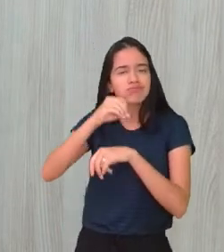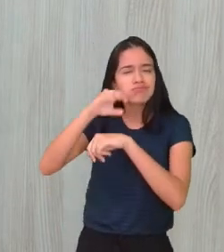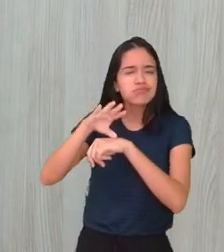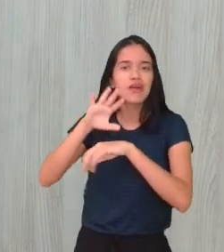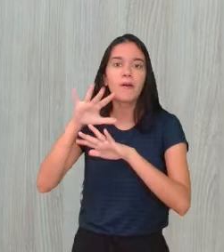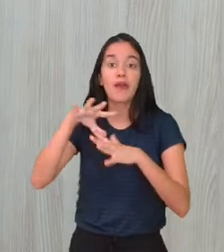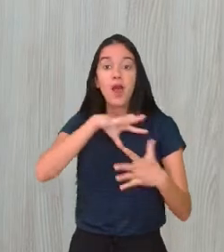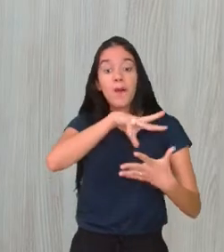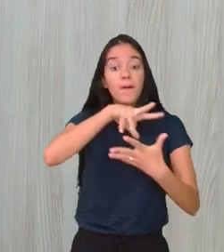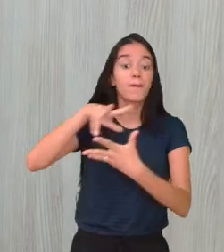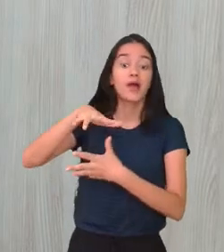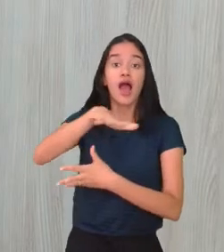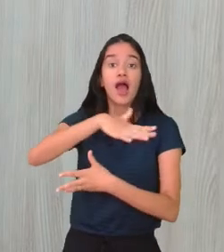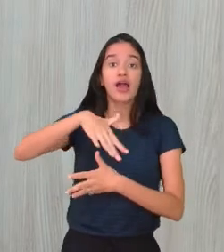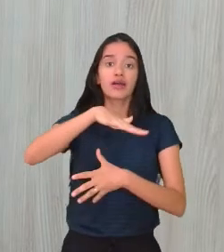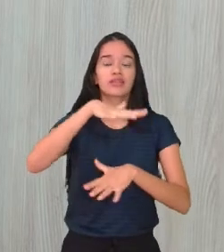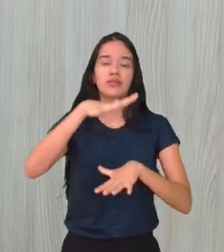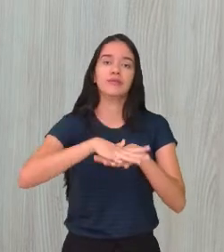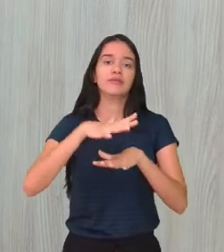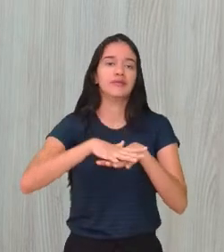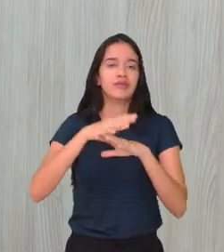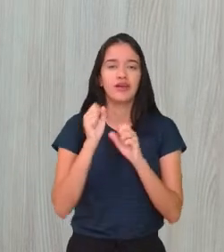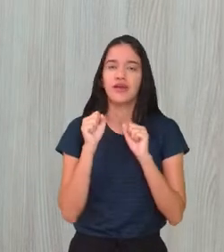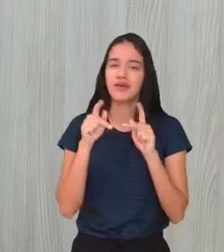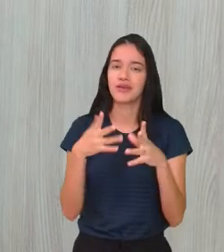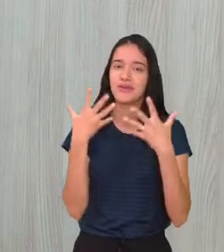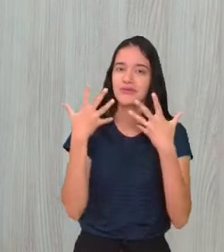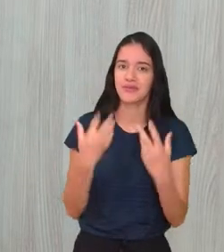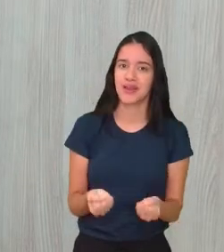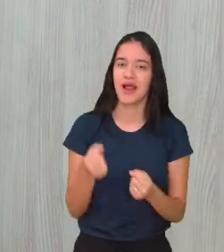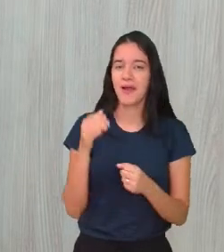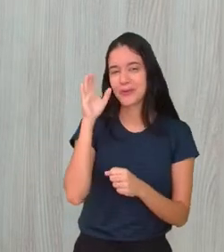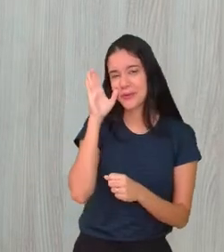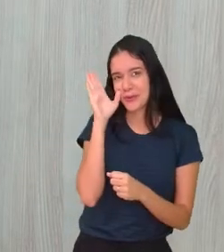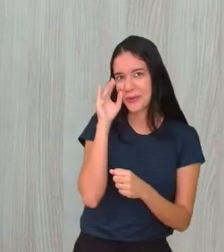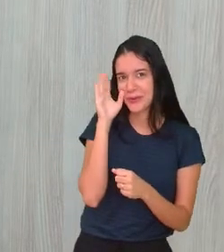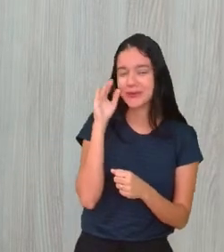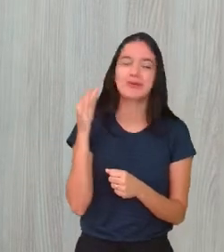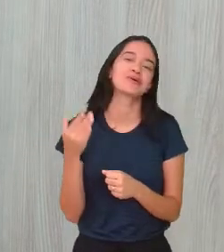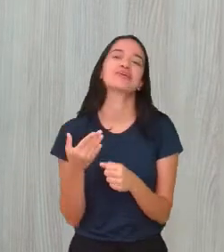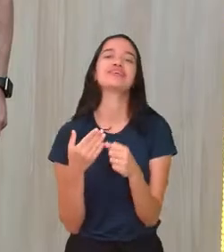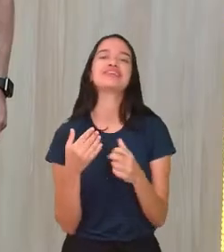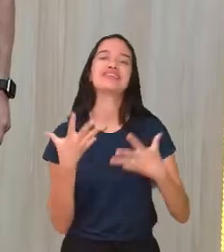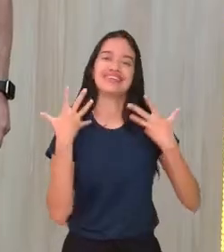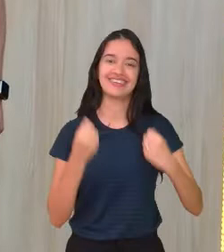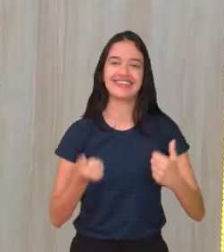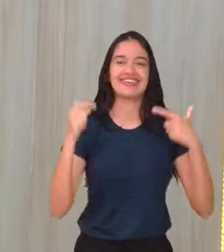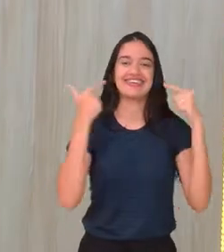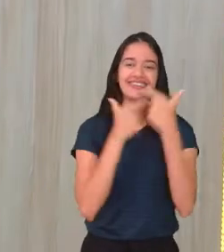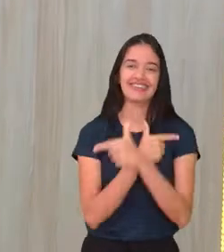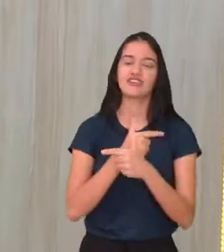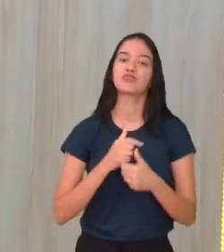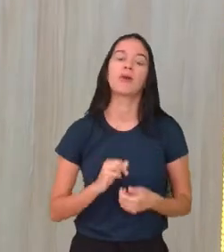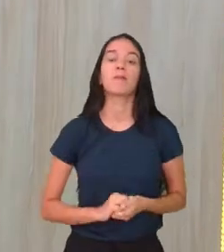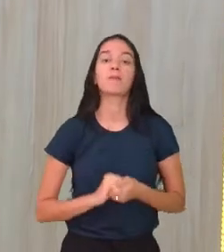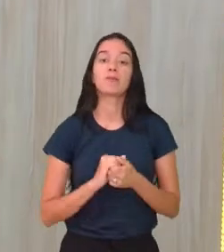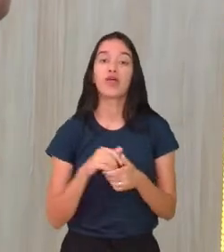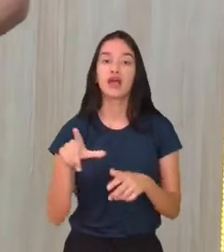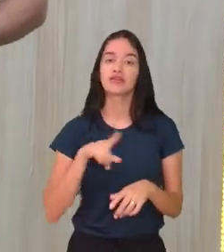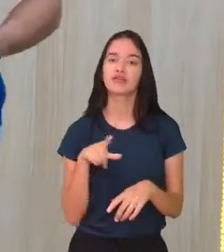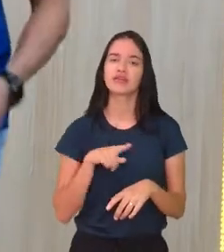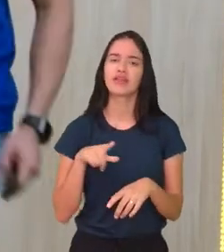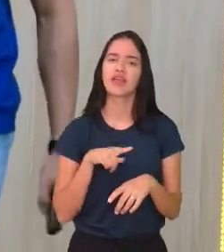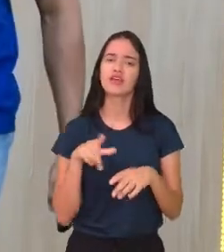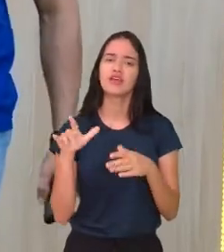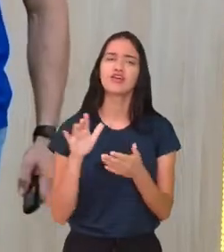o mundo da matemática. Bom, bora lá, Pedro? Estou curiosa para a tua aula. Vamos embora.